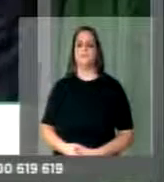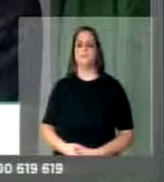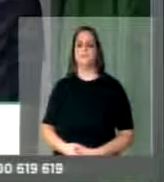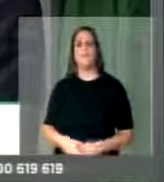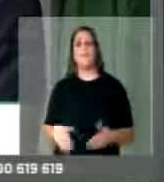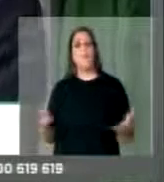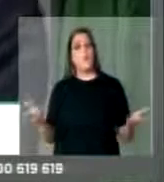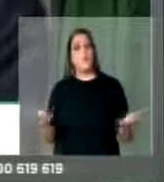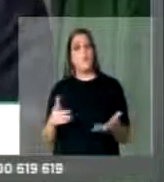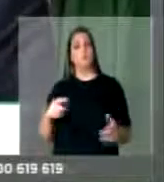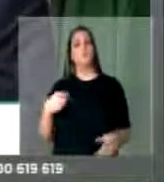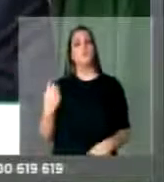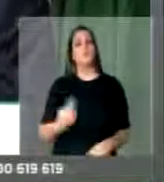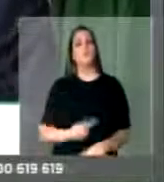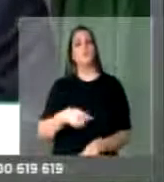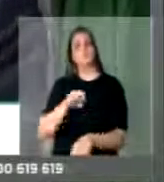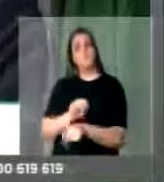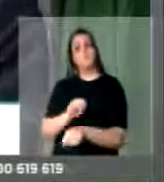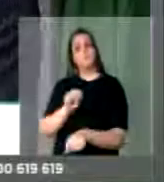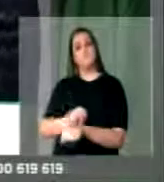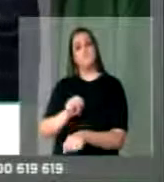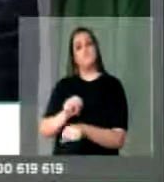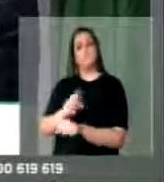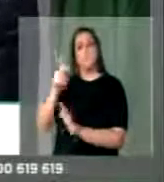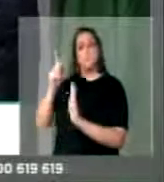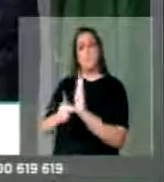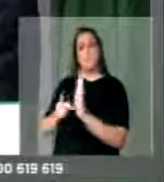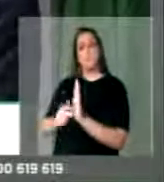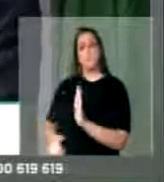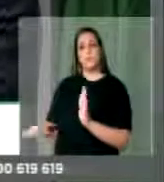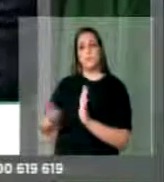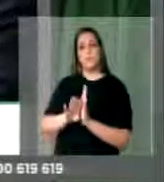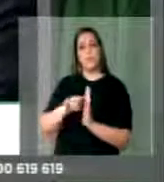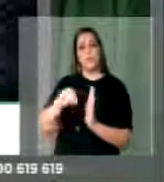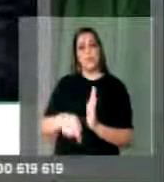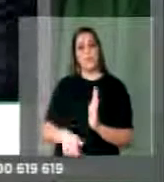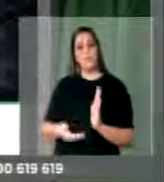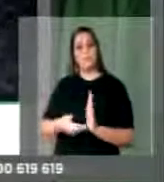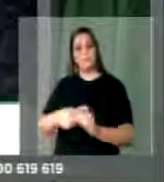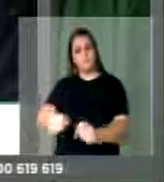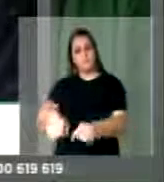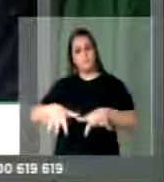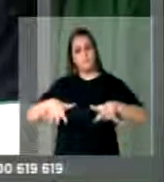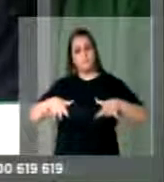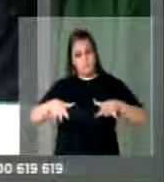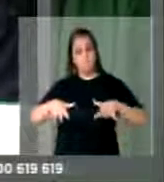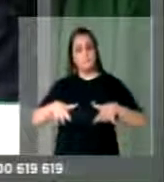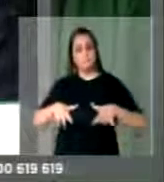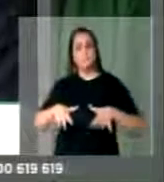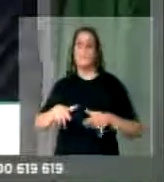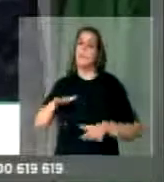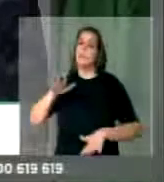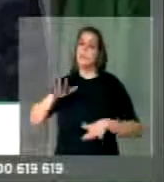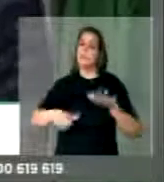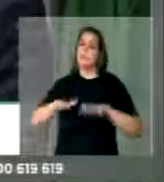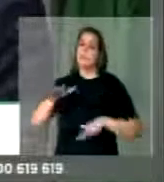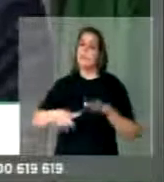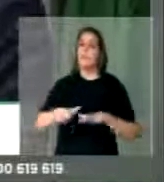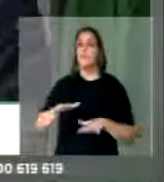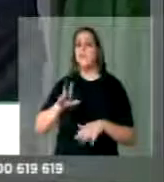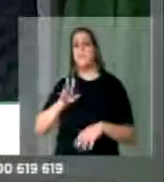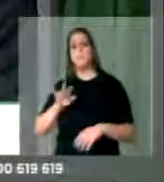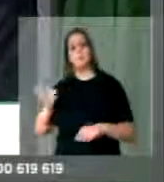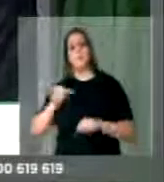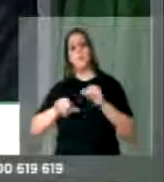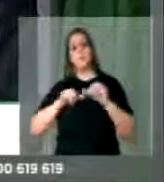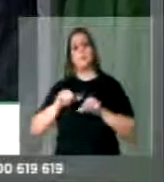estamos esperando esse projeto vir para casa, para o plenário da Câmara. Pode ser modificado,